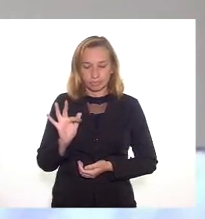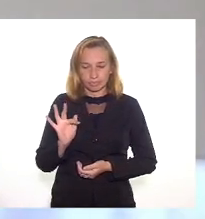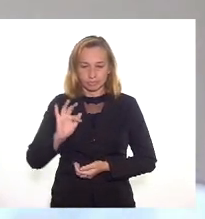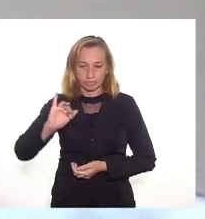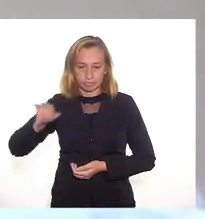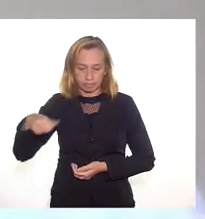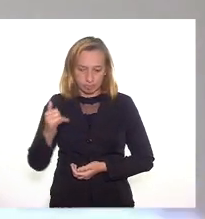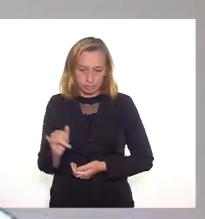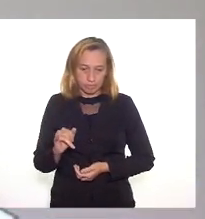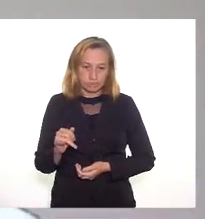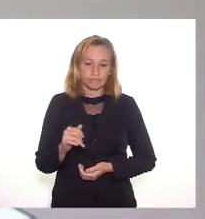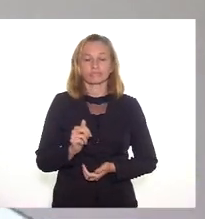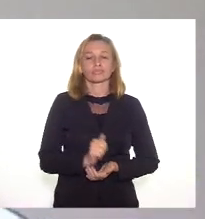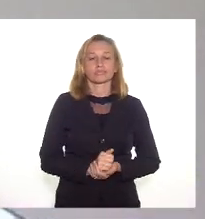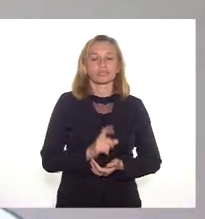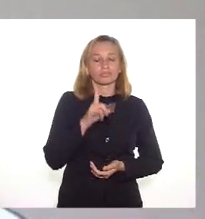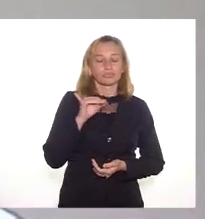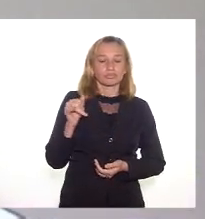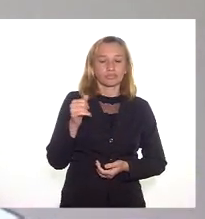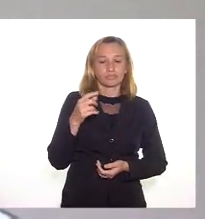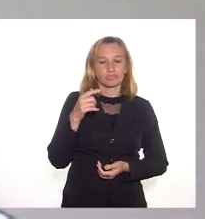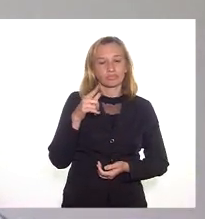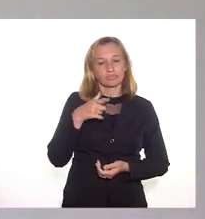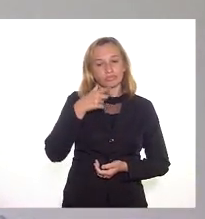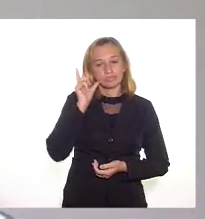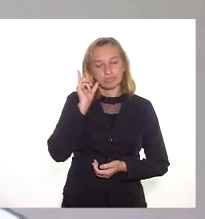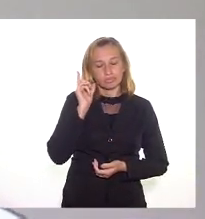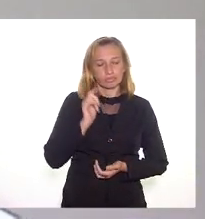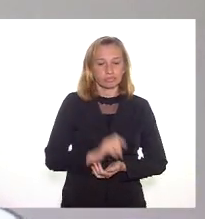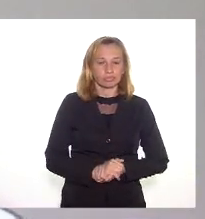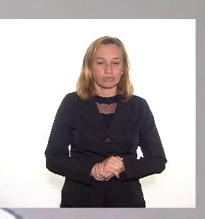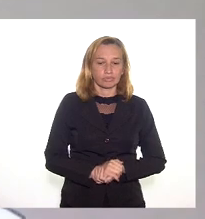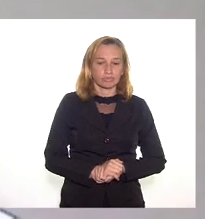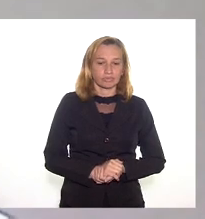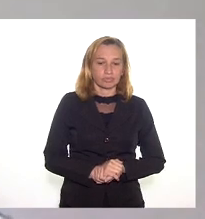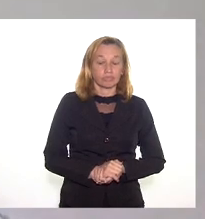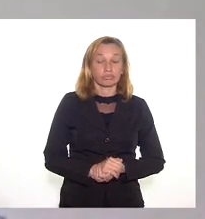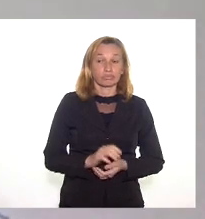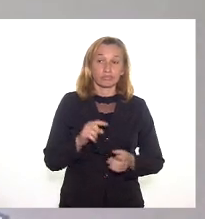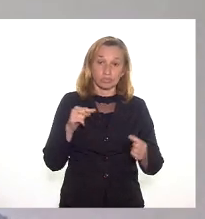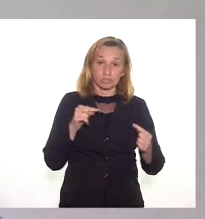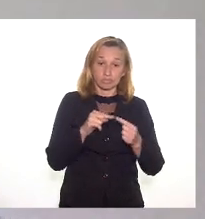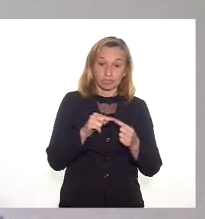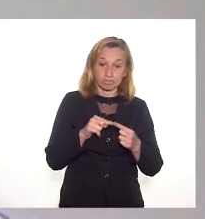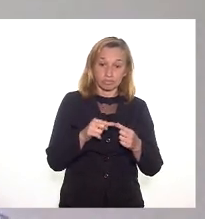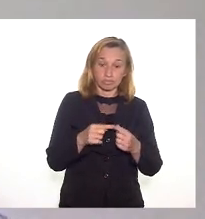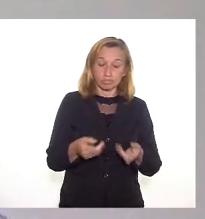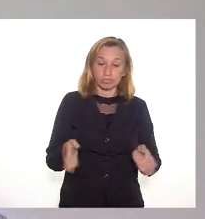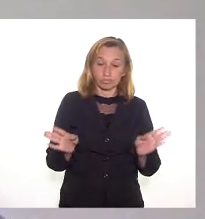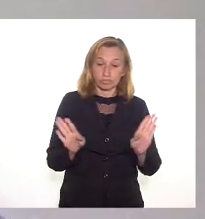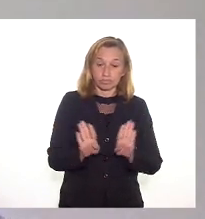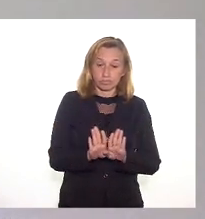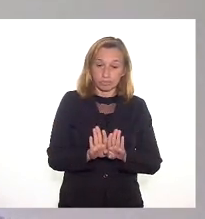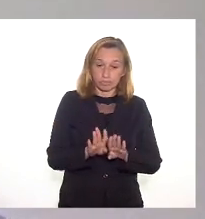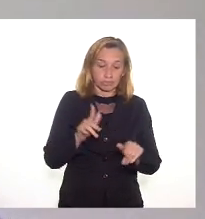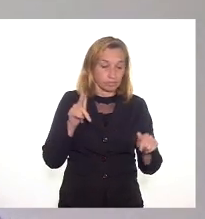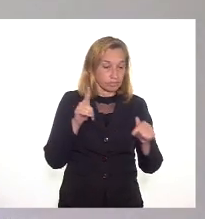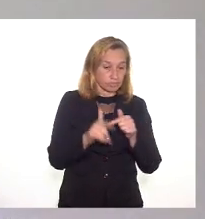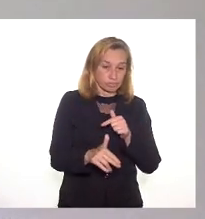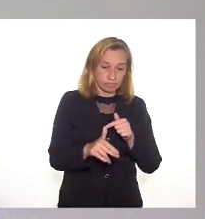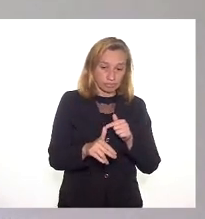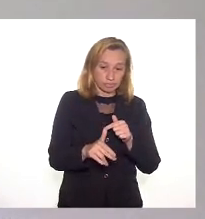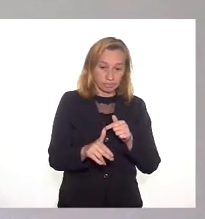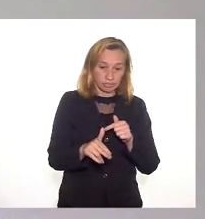grande repercussão midiática no dia de ontem considerando que corre o risco objetivo de encerrar de interromper de fechar suas